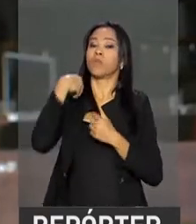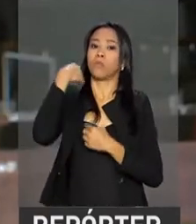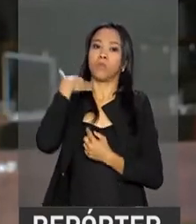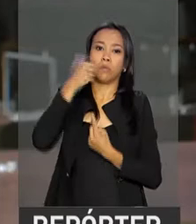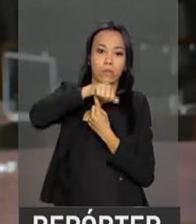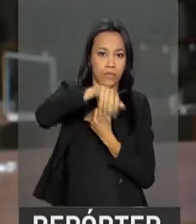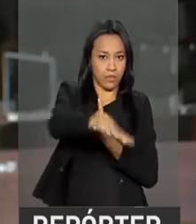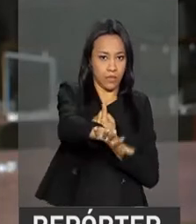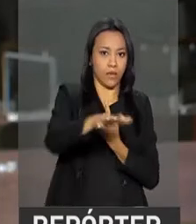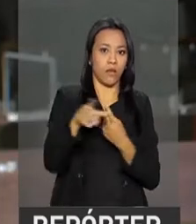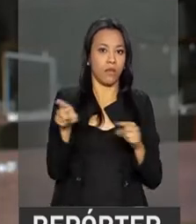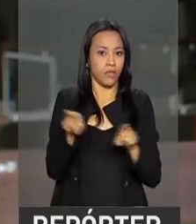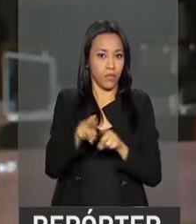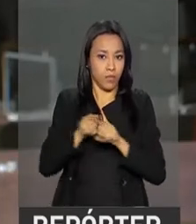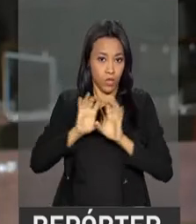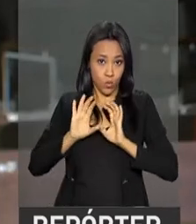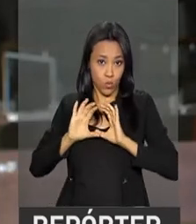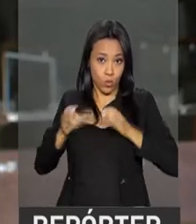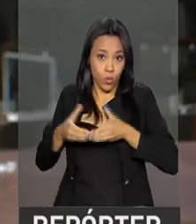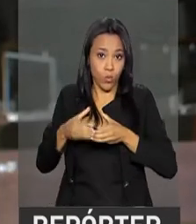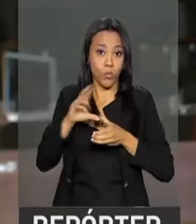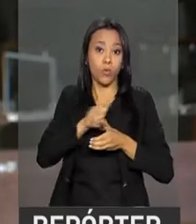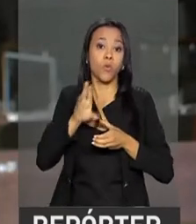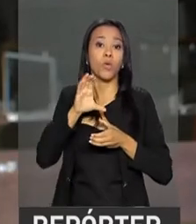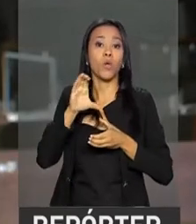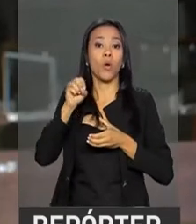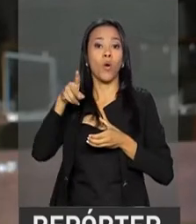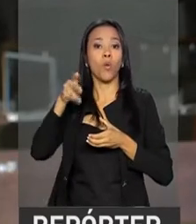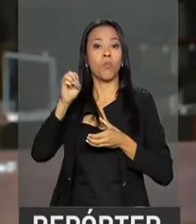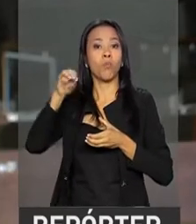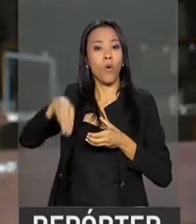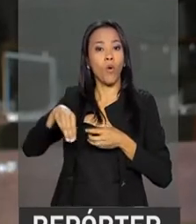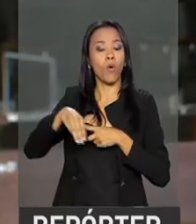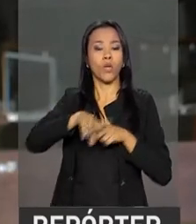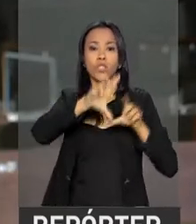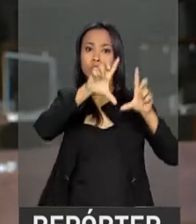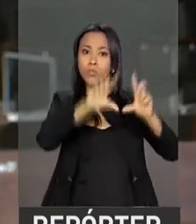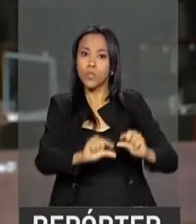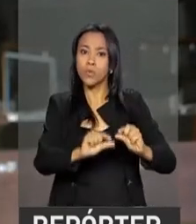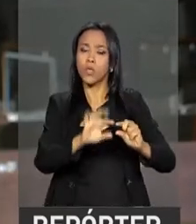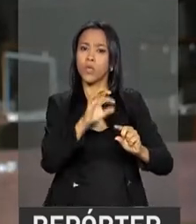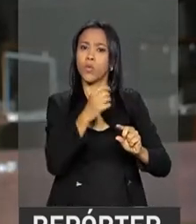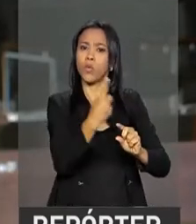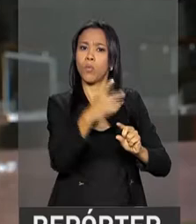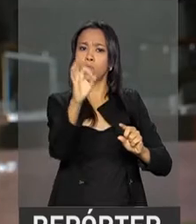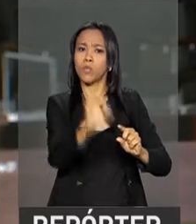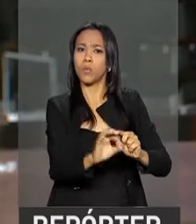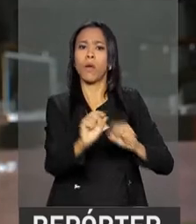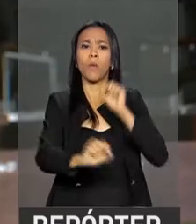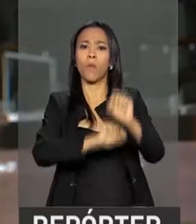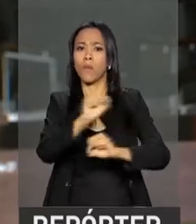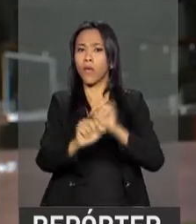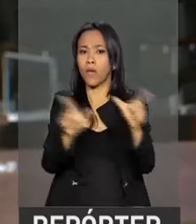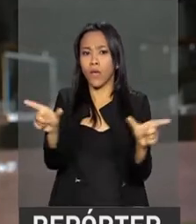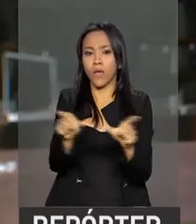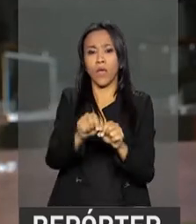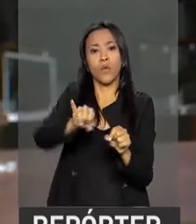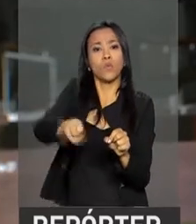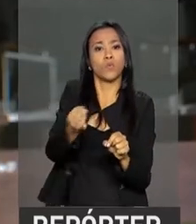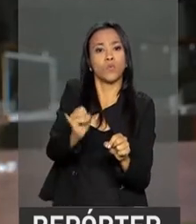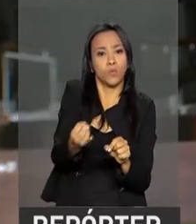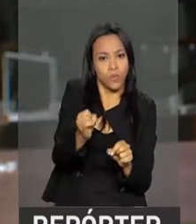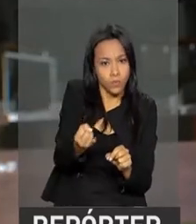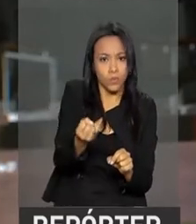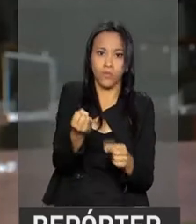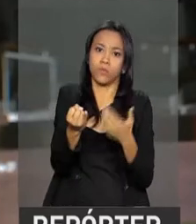Política Monetária, eles reduziram, cortaram em mais um ponto percentual na última reunião a taxa básica de juros da